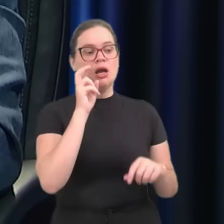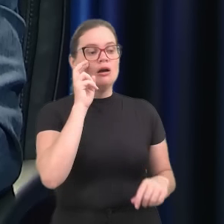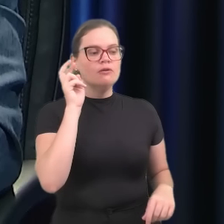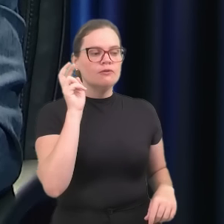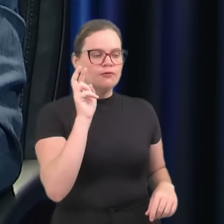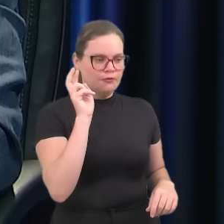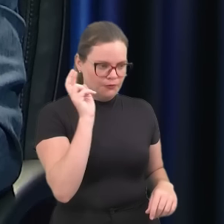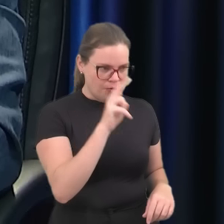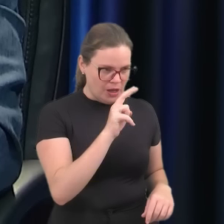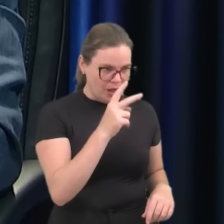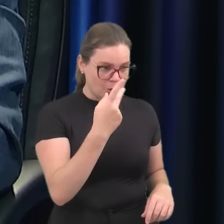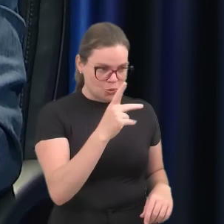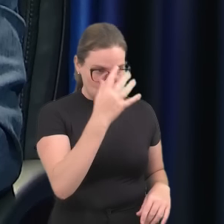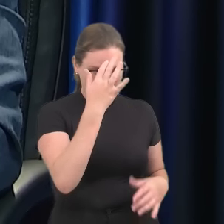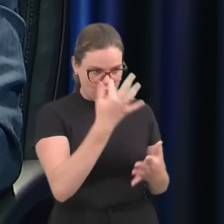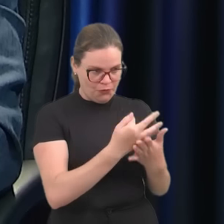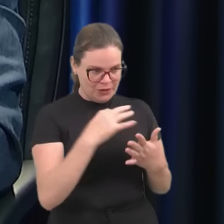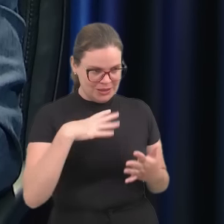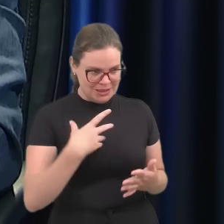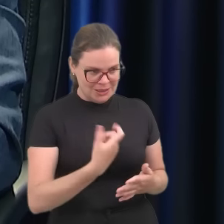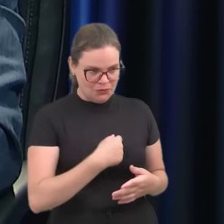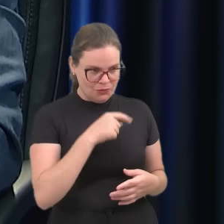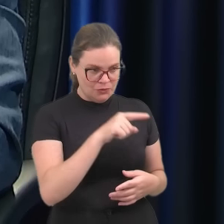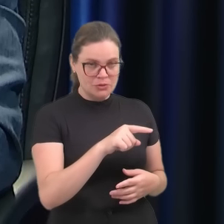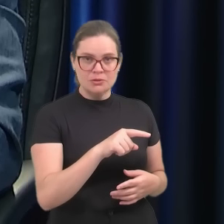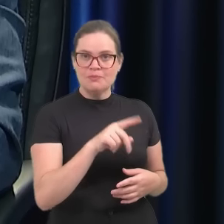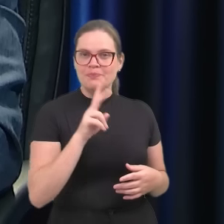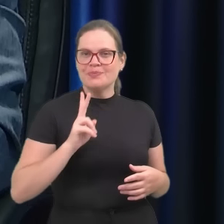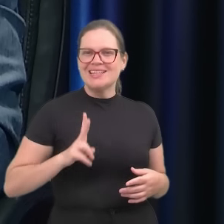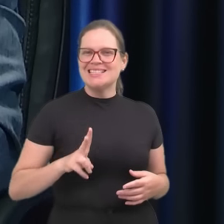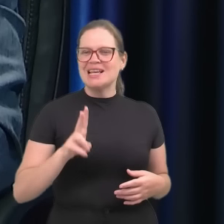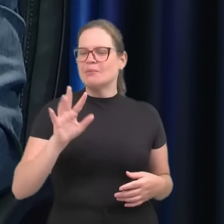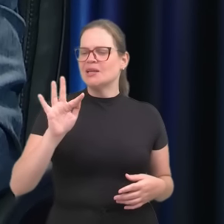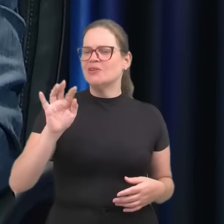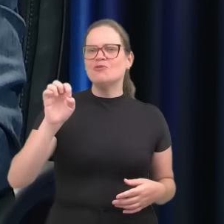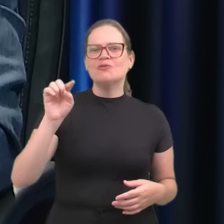salvou. Então, a fé